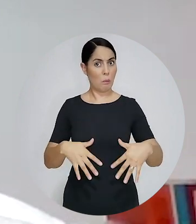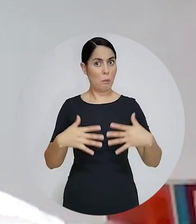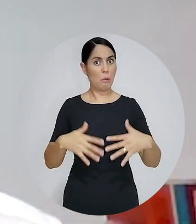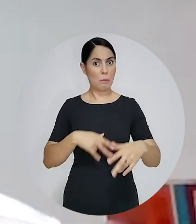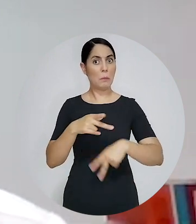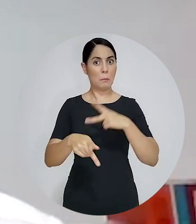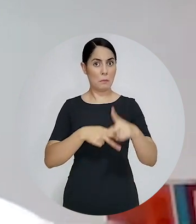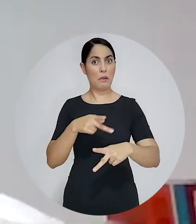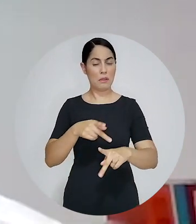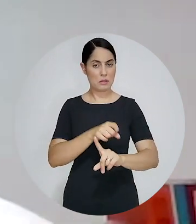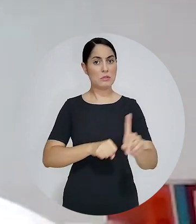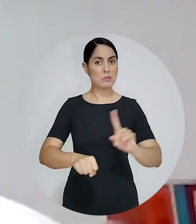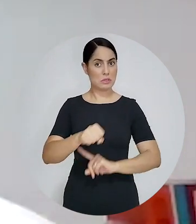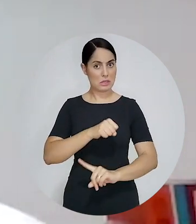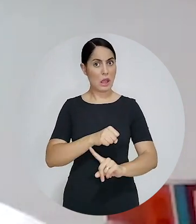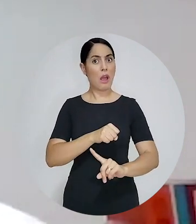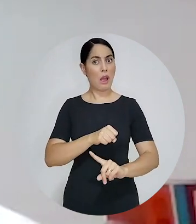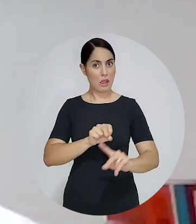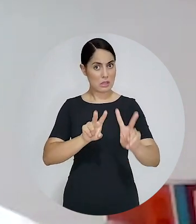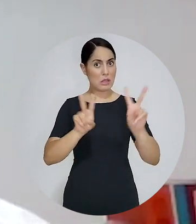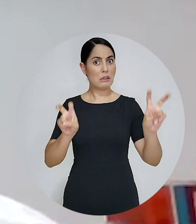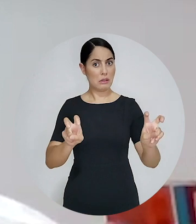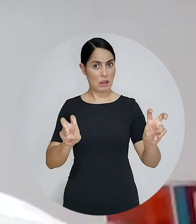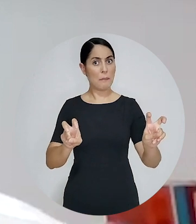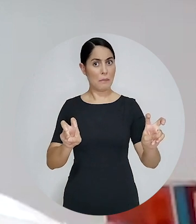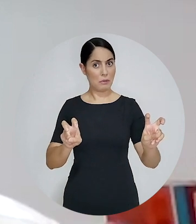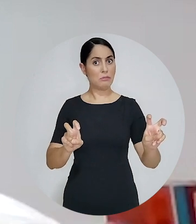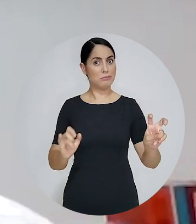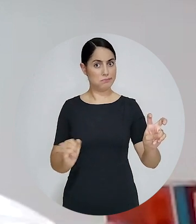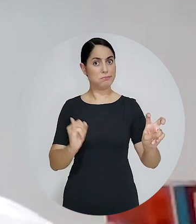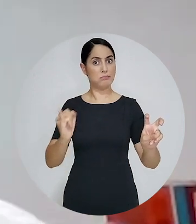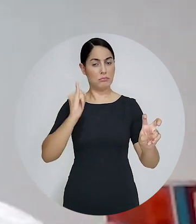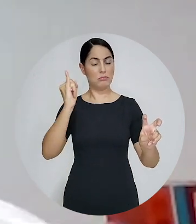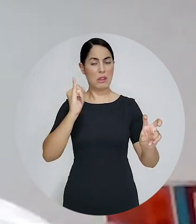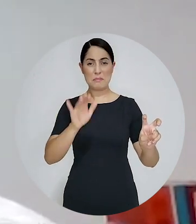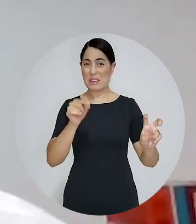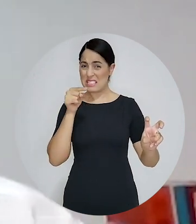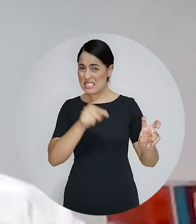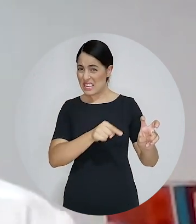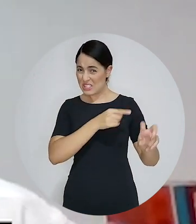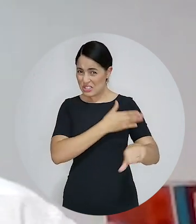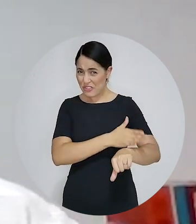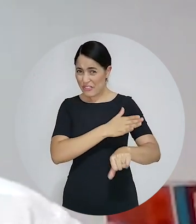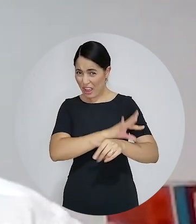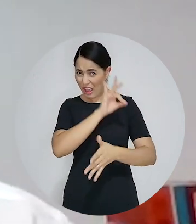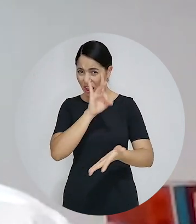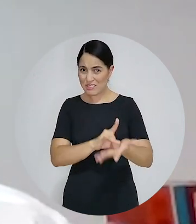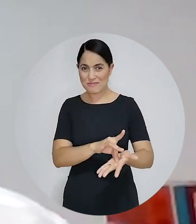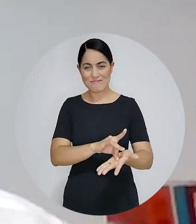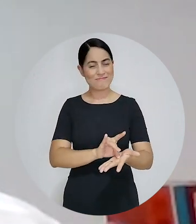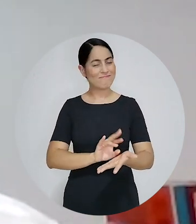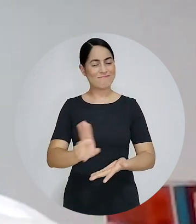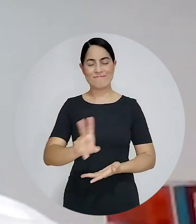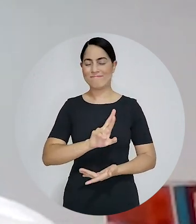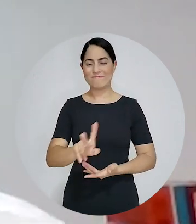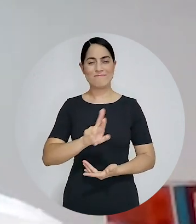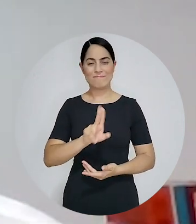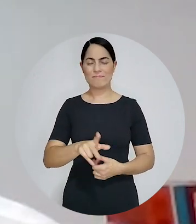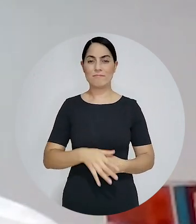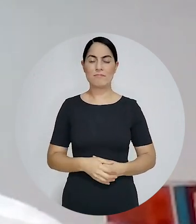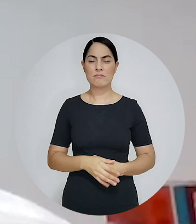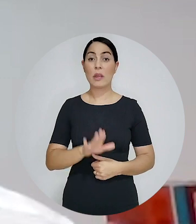questão bastante cara para a advocacia e para a sociedade, né? E sem nenhuma razão também prática, porque conforme